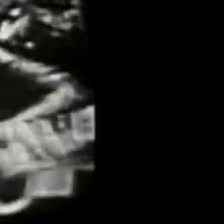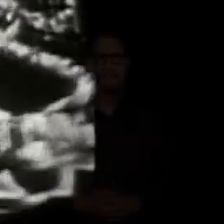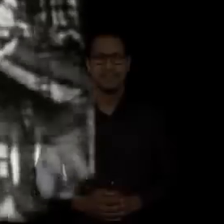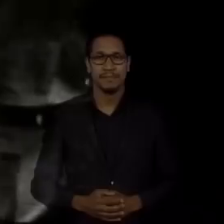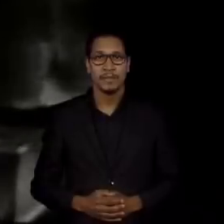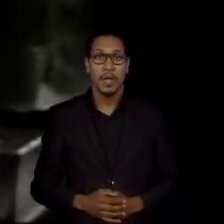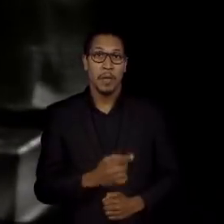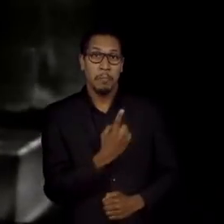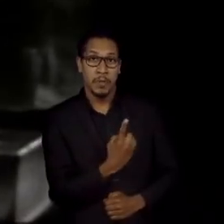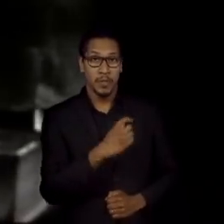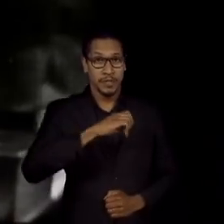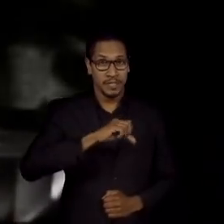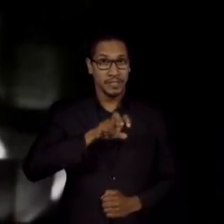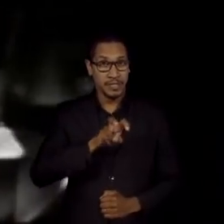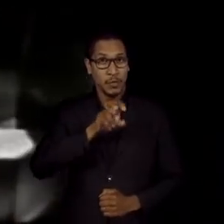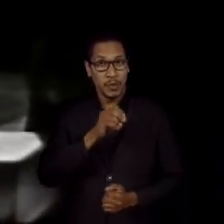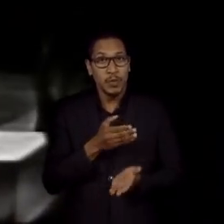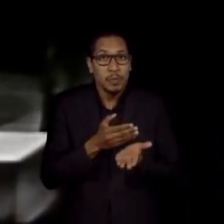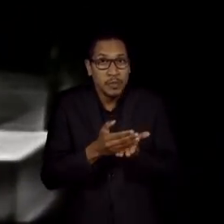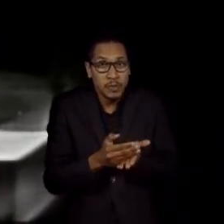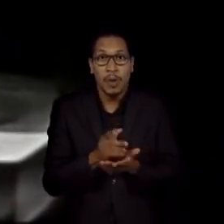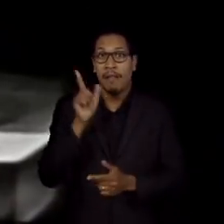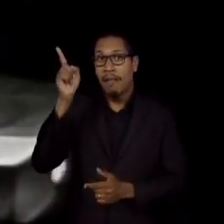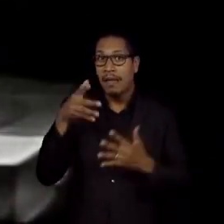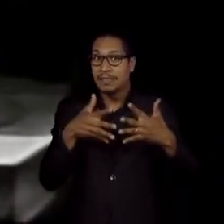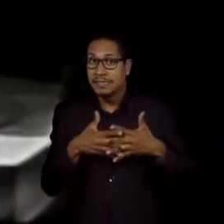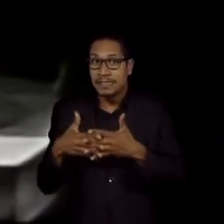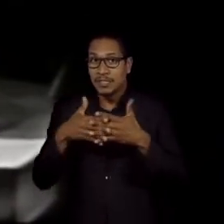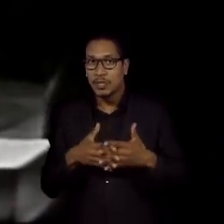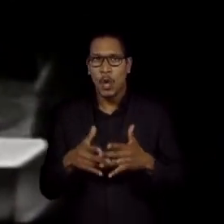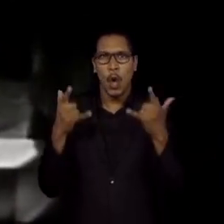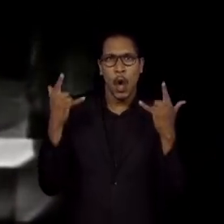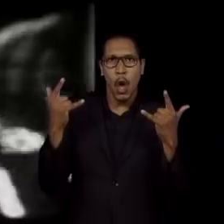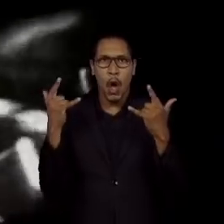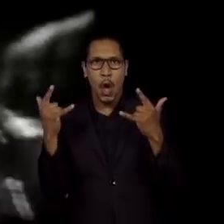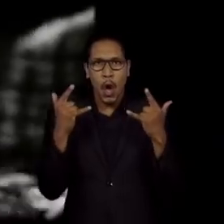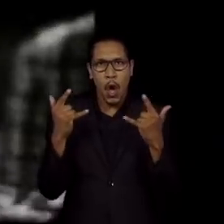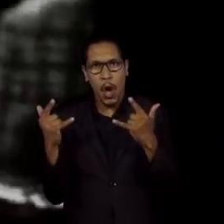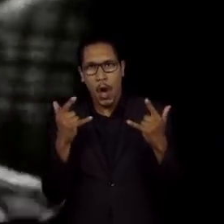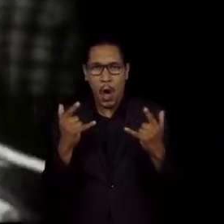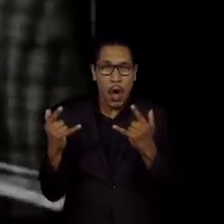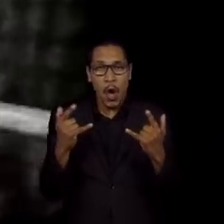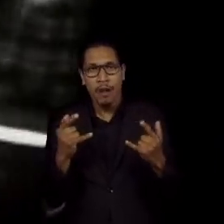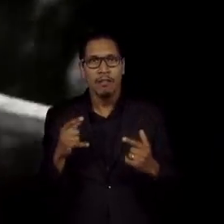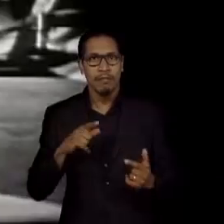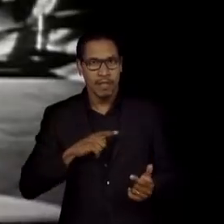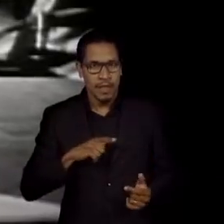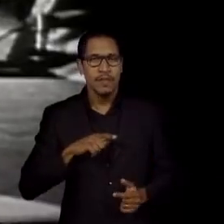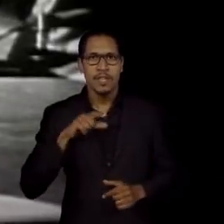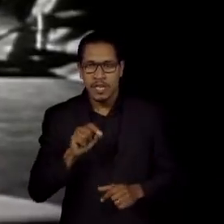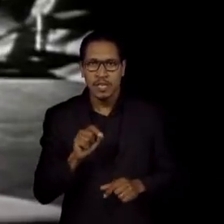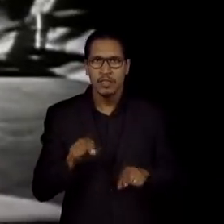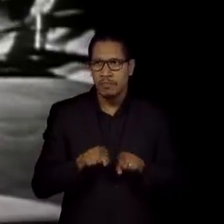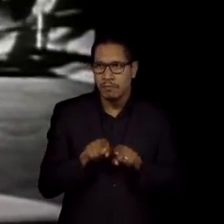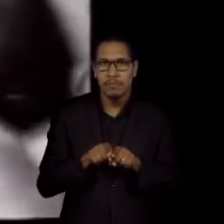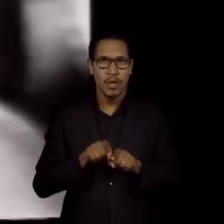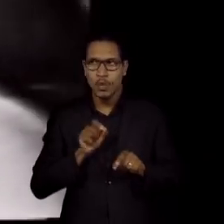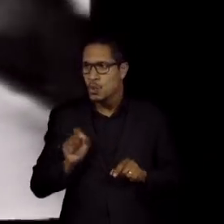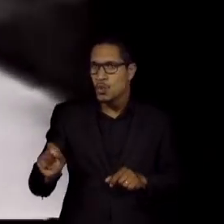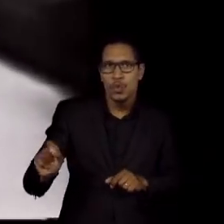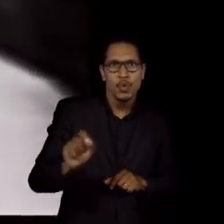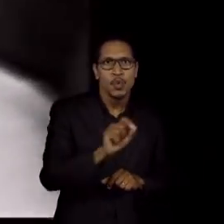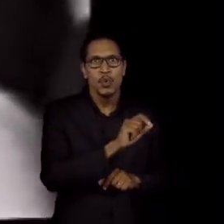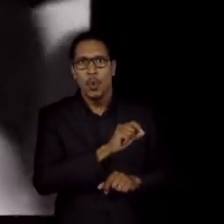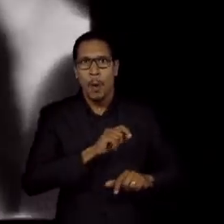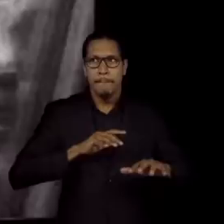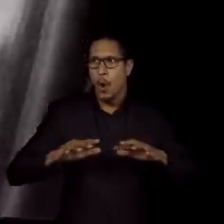Nos anos 50, surgia nos Estados Unidos o rock and roll, gênero musical que causaria abalos sísmicos por todo o